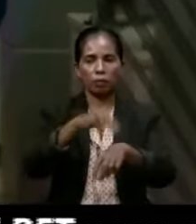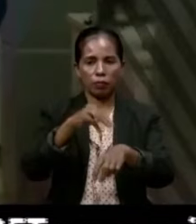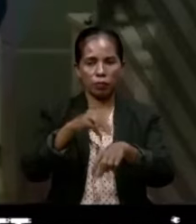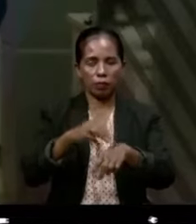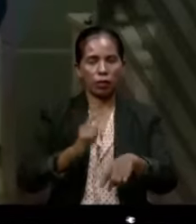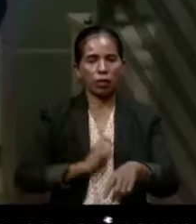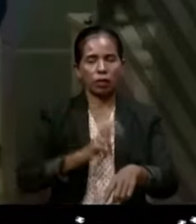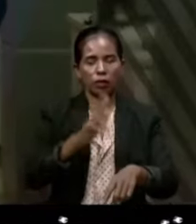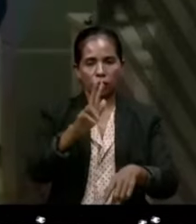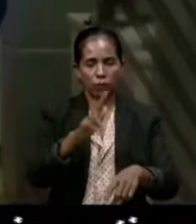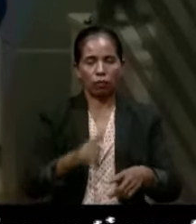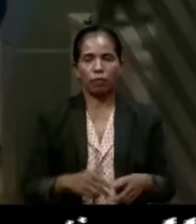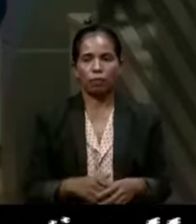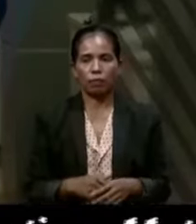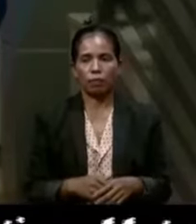Iha Tasitolu.